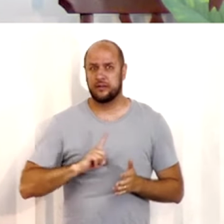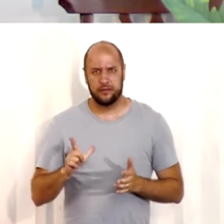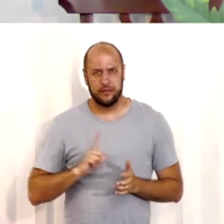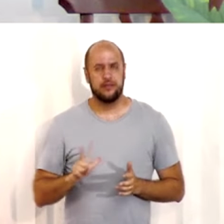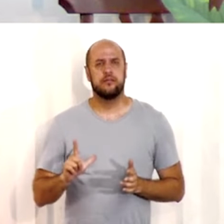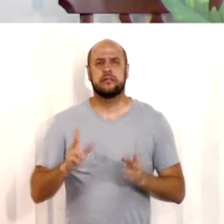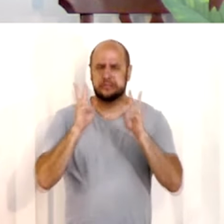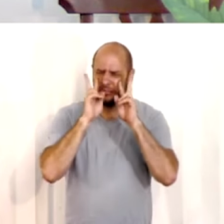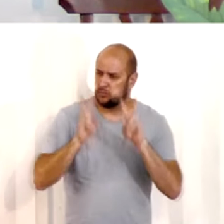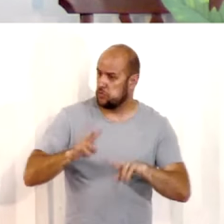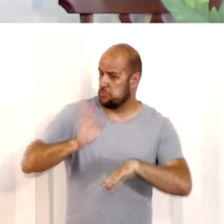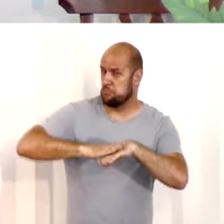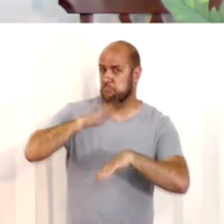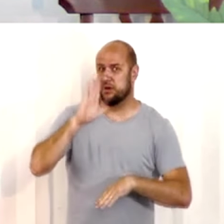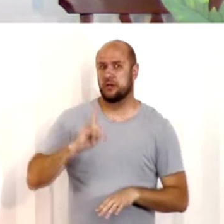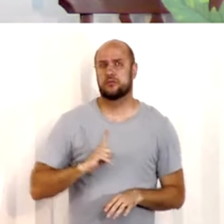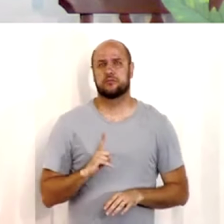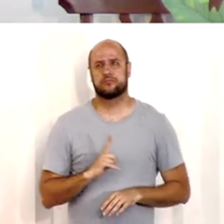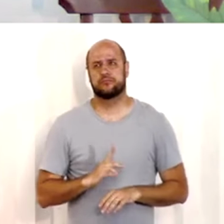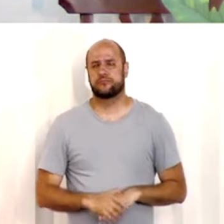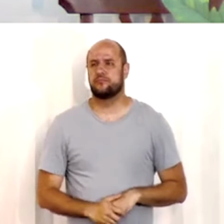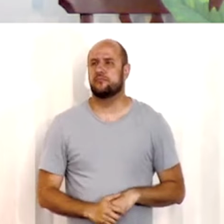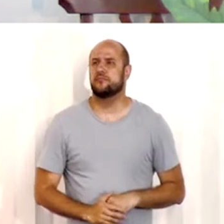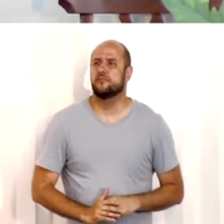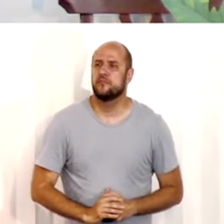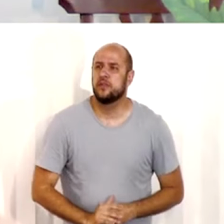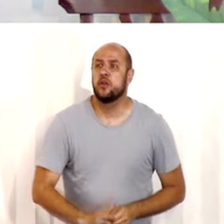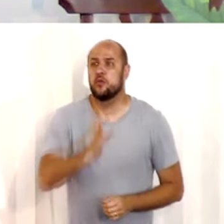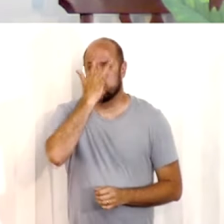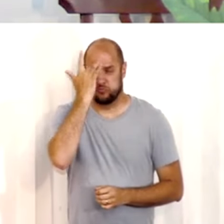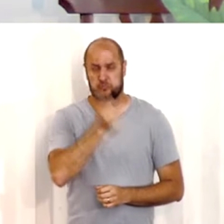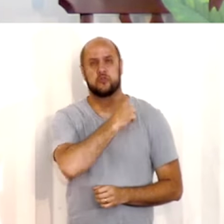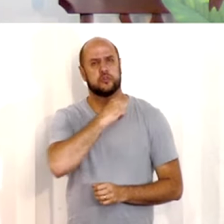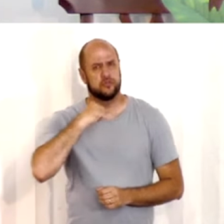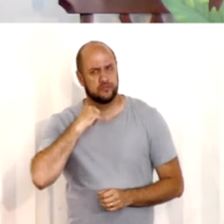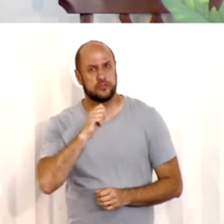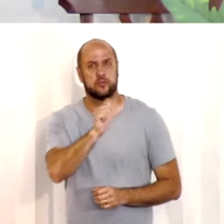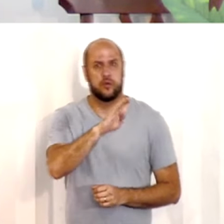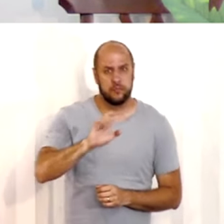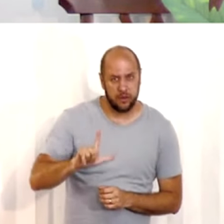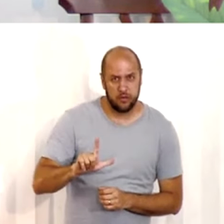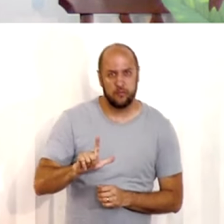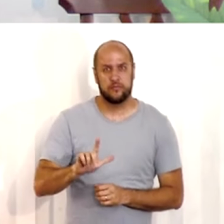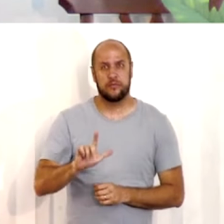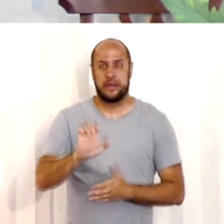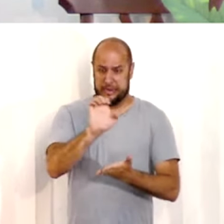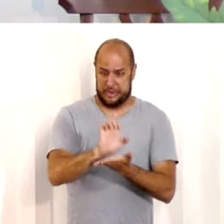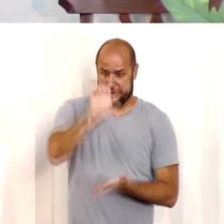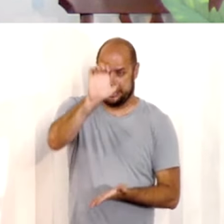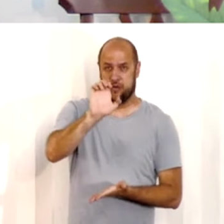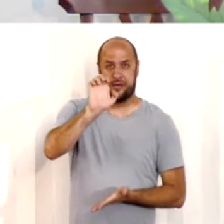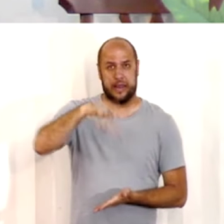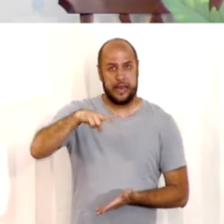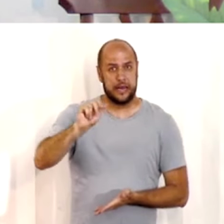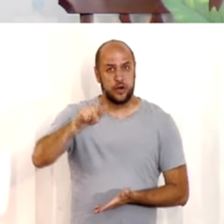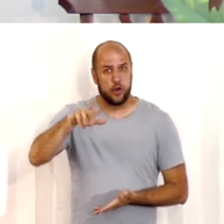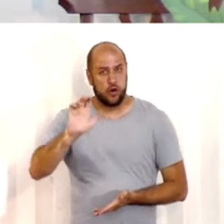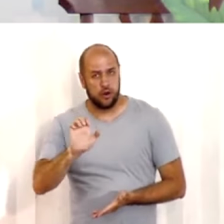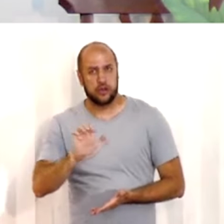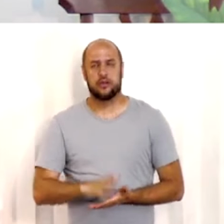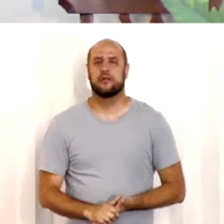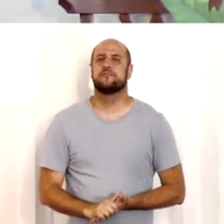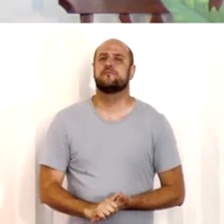outros. É Abel que ofereceu a Deus um excelente sacrifício, é Enoque que foi trasladado, é Noé que foi